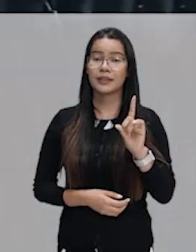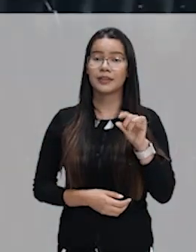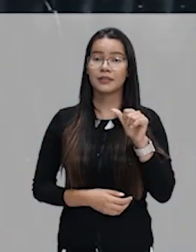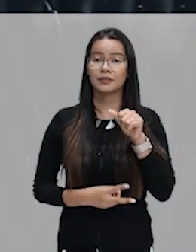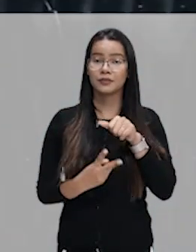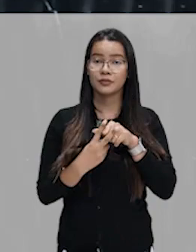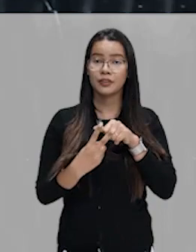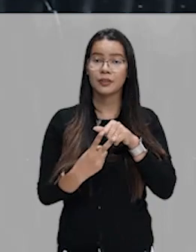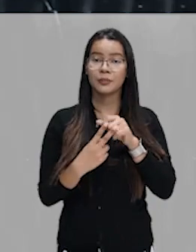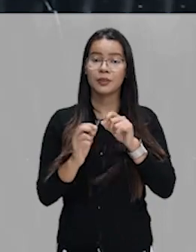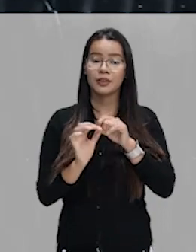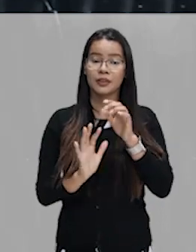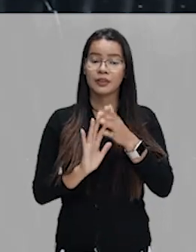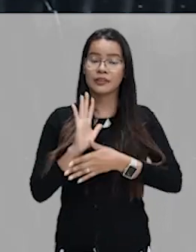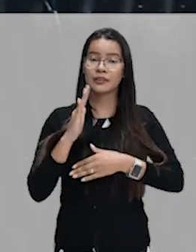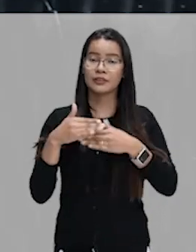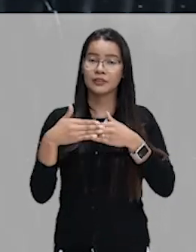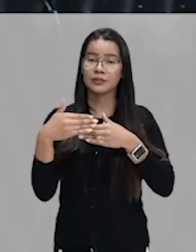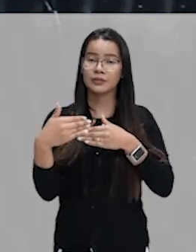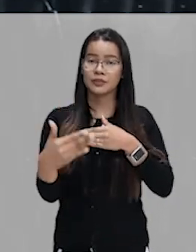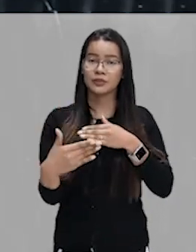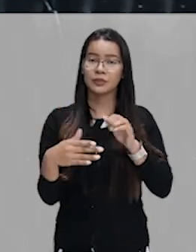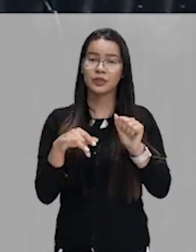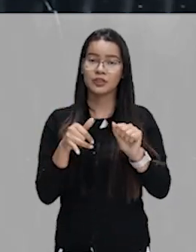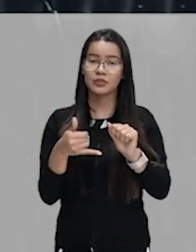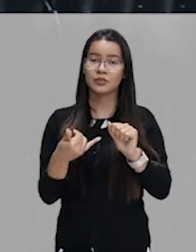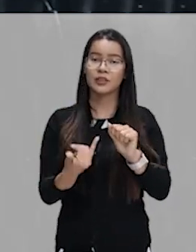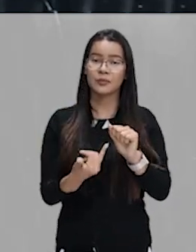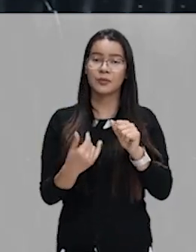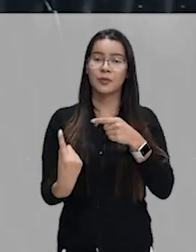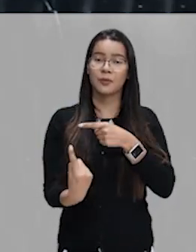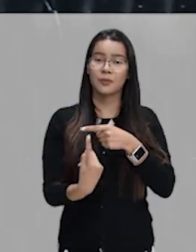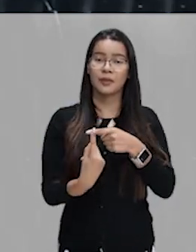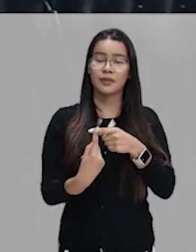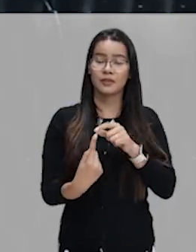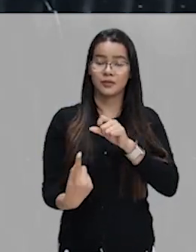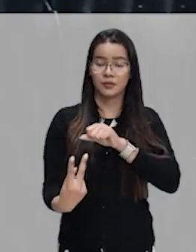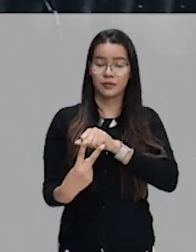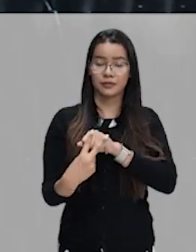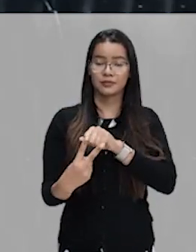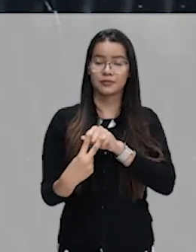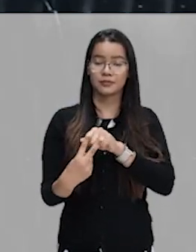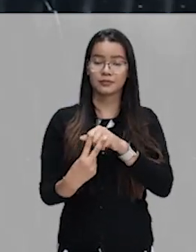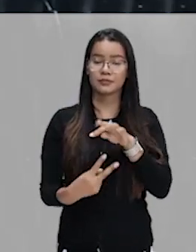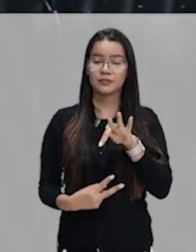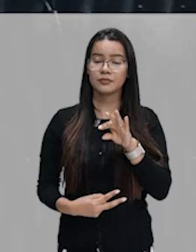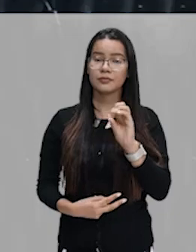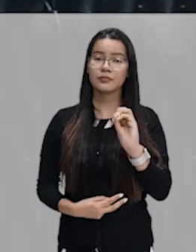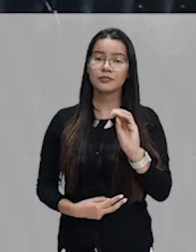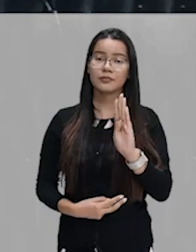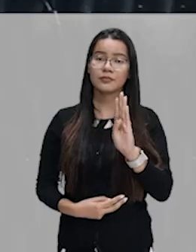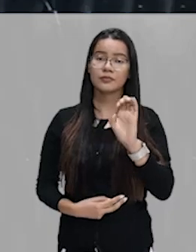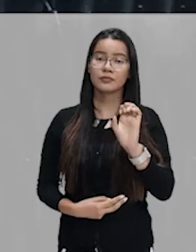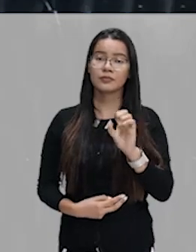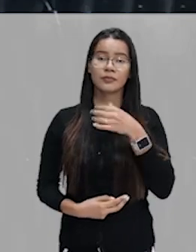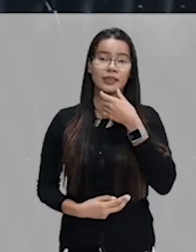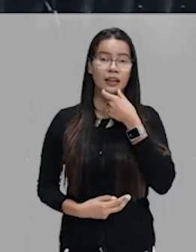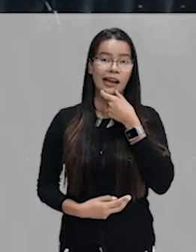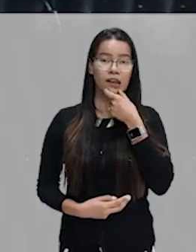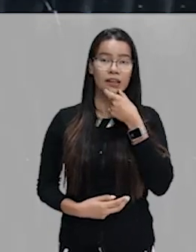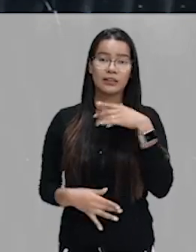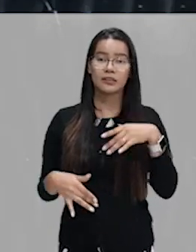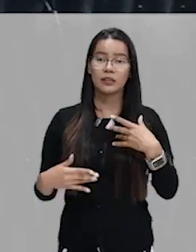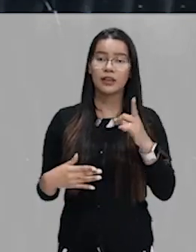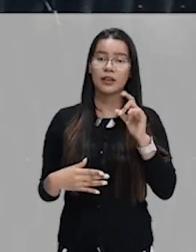verbo criado a partir do advérbio dare mais o verbo to be em inglês. Então, ele é uma construção,